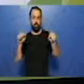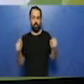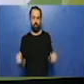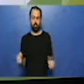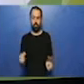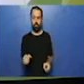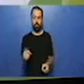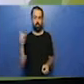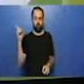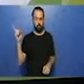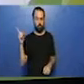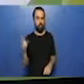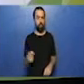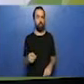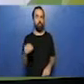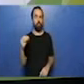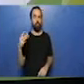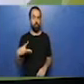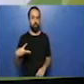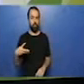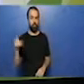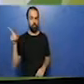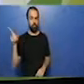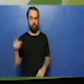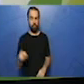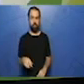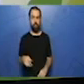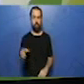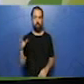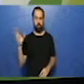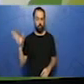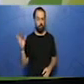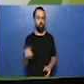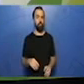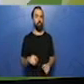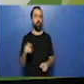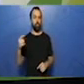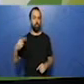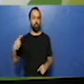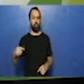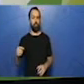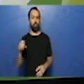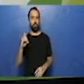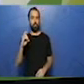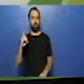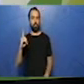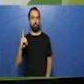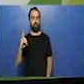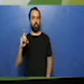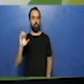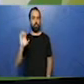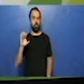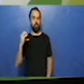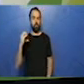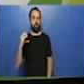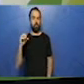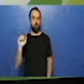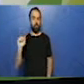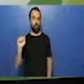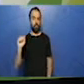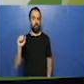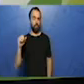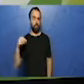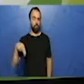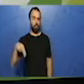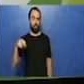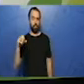centrifugação e a filtração. Vamos começar falando da decantação, que é uma separação de mistura de um